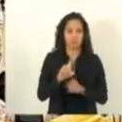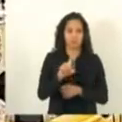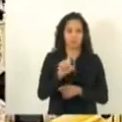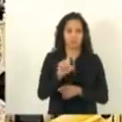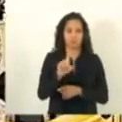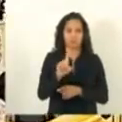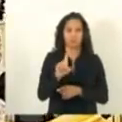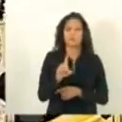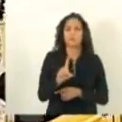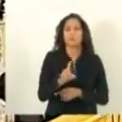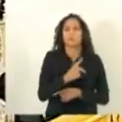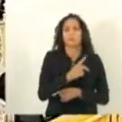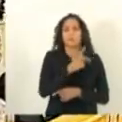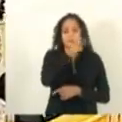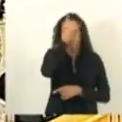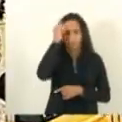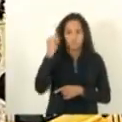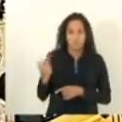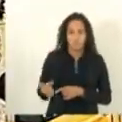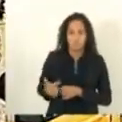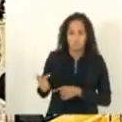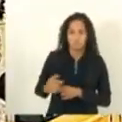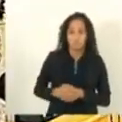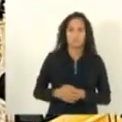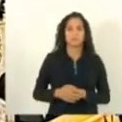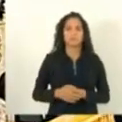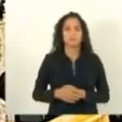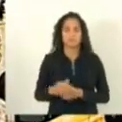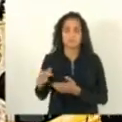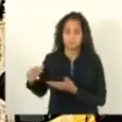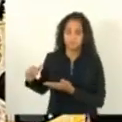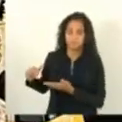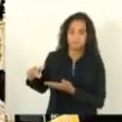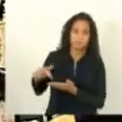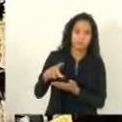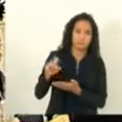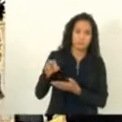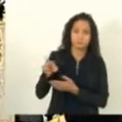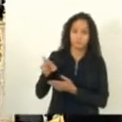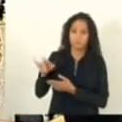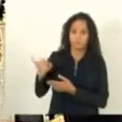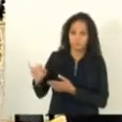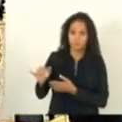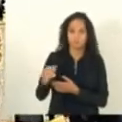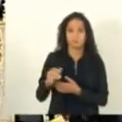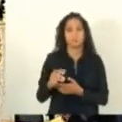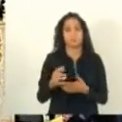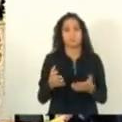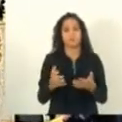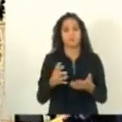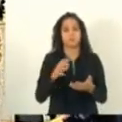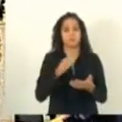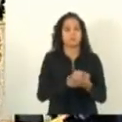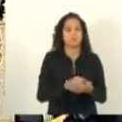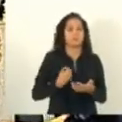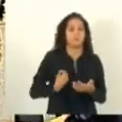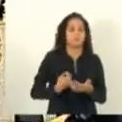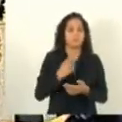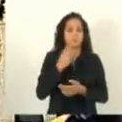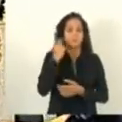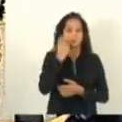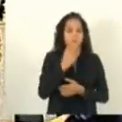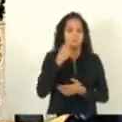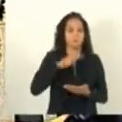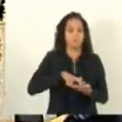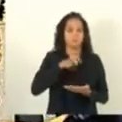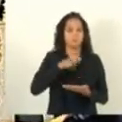Presidente Marcelo, enquanto o deputado Dari assume a presidência, só quero registrar a presença dos vereadores de